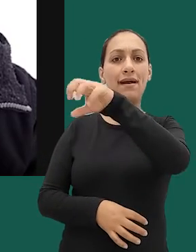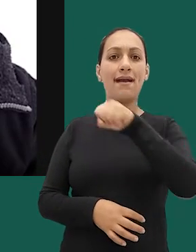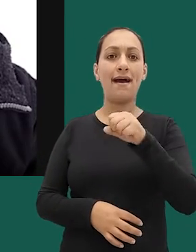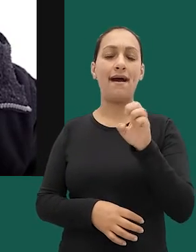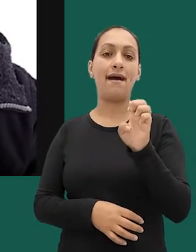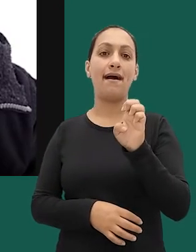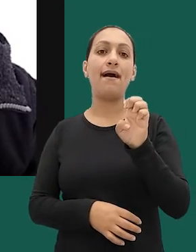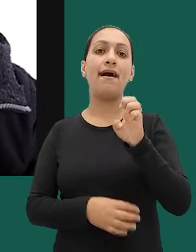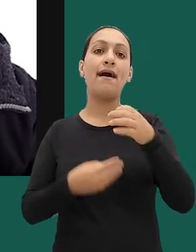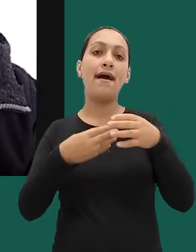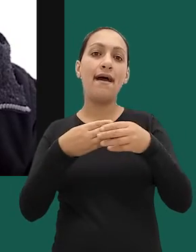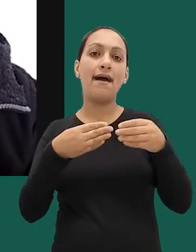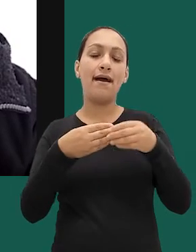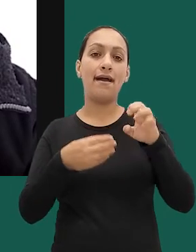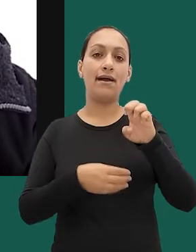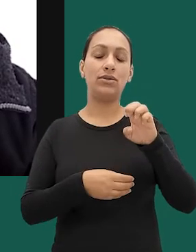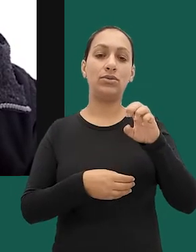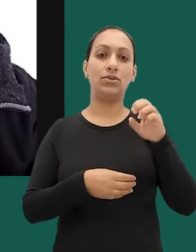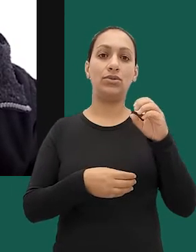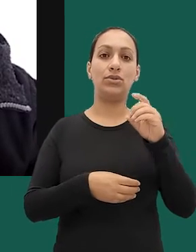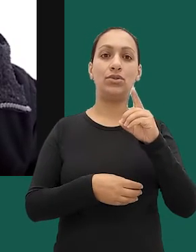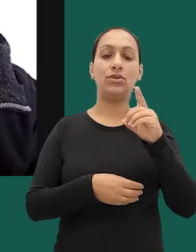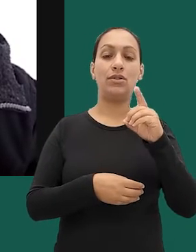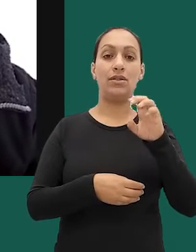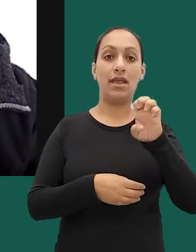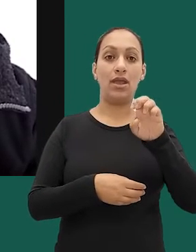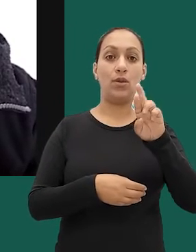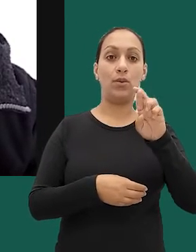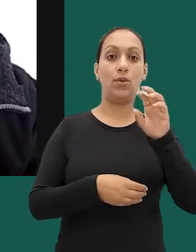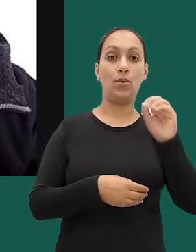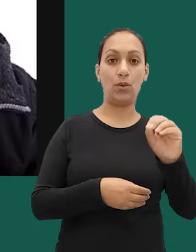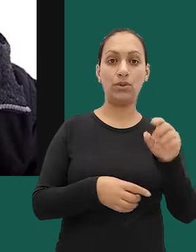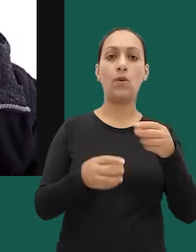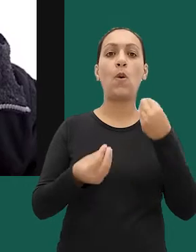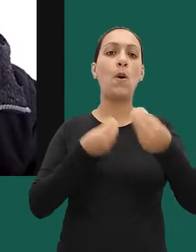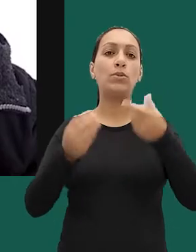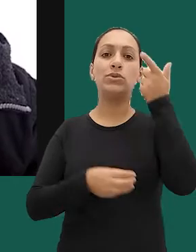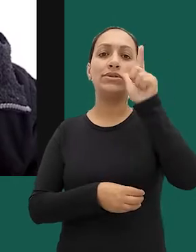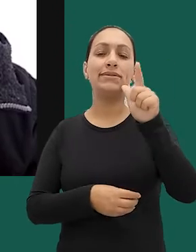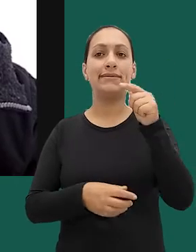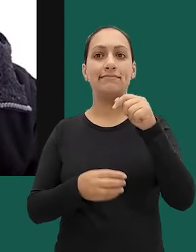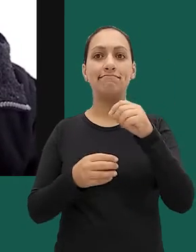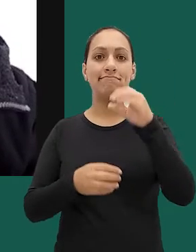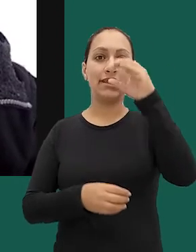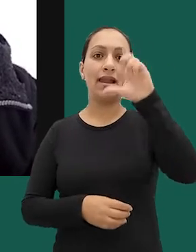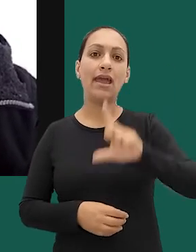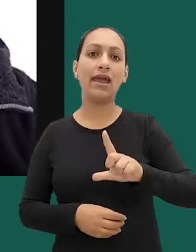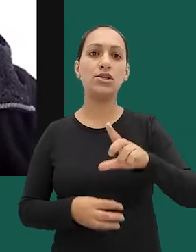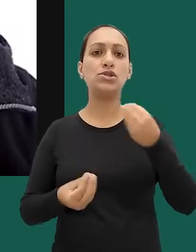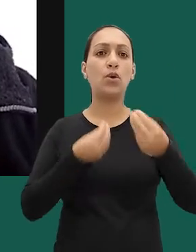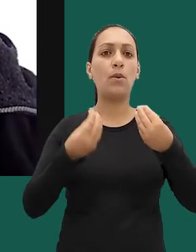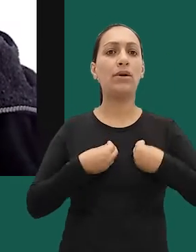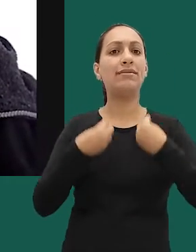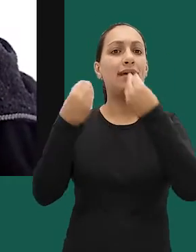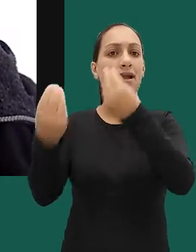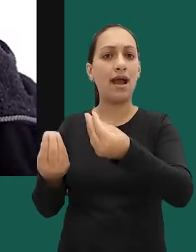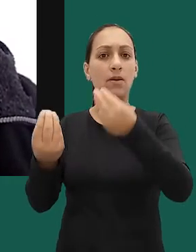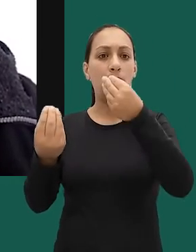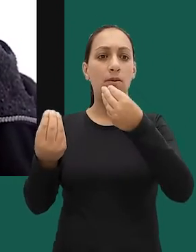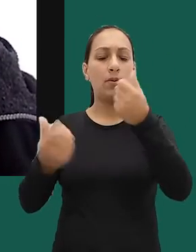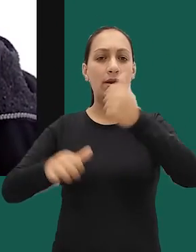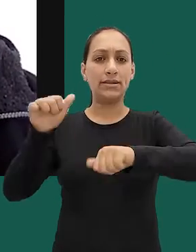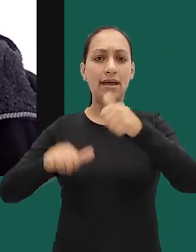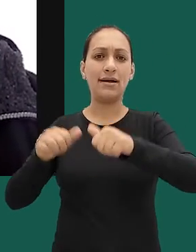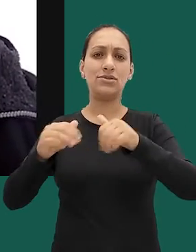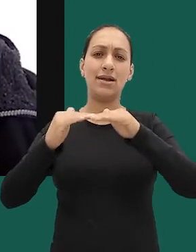a gente vai trabalhar várias questões assim também, como conseguir clientes, como garantir uma entrega de qualidade, fazer alinhamento de